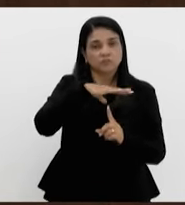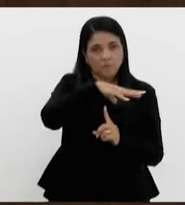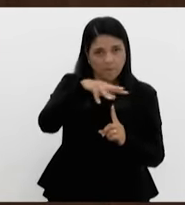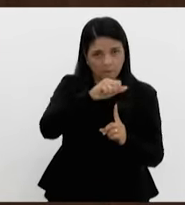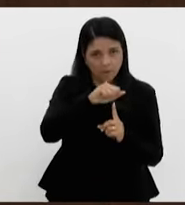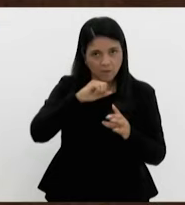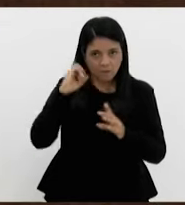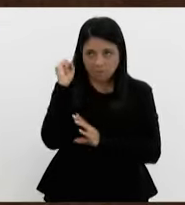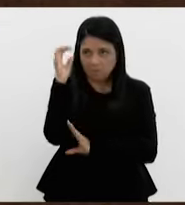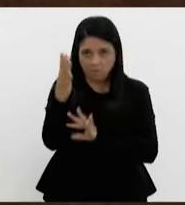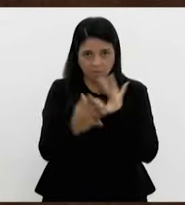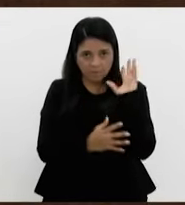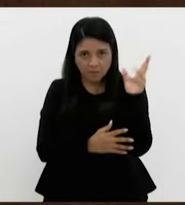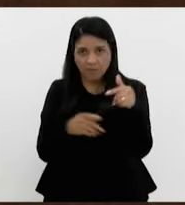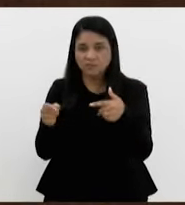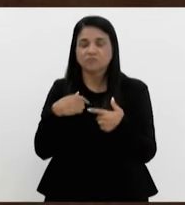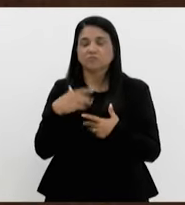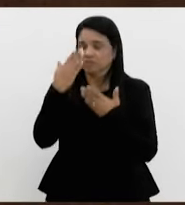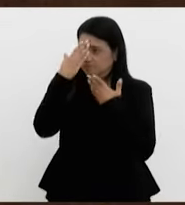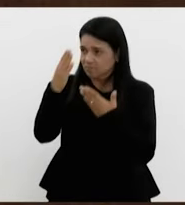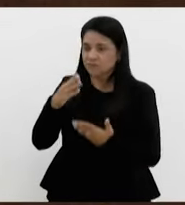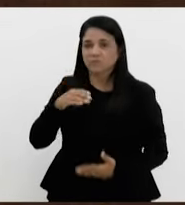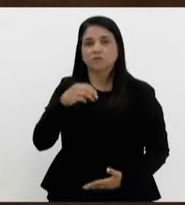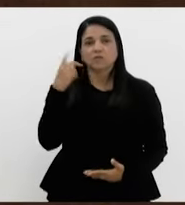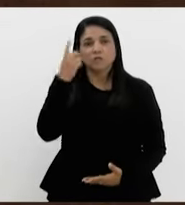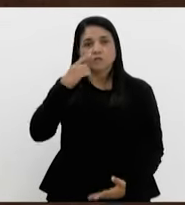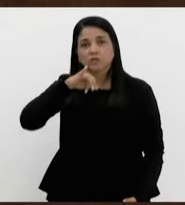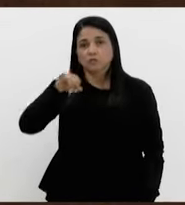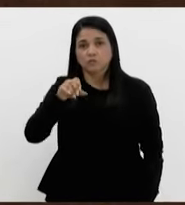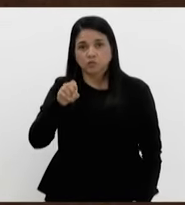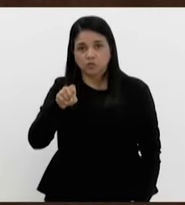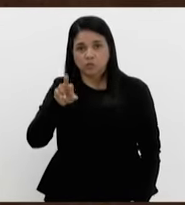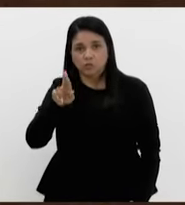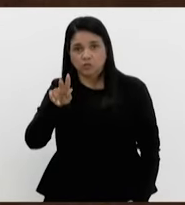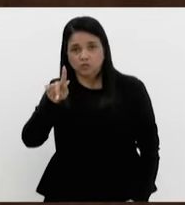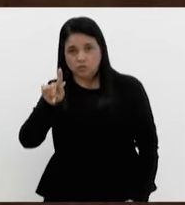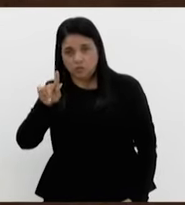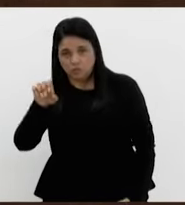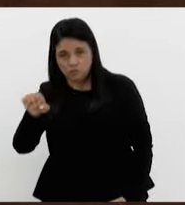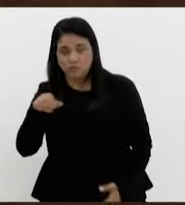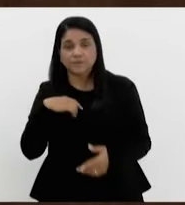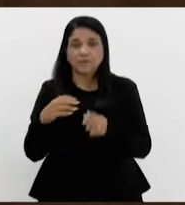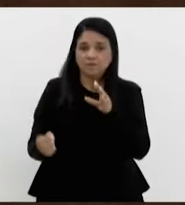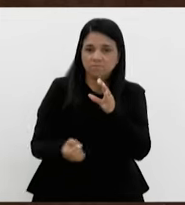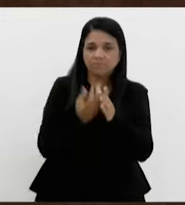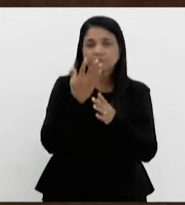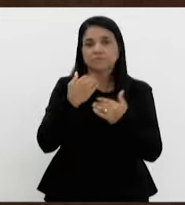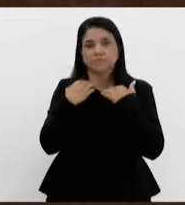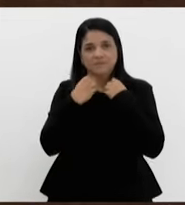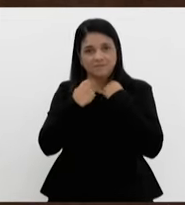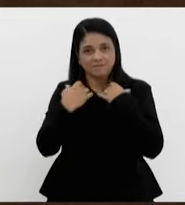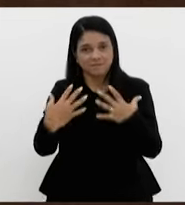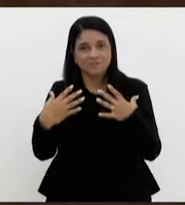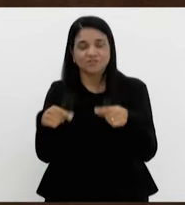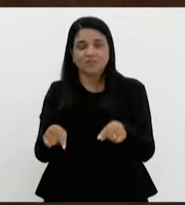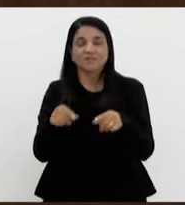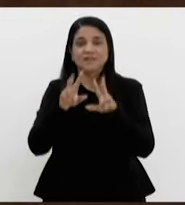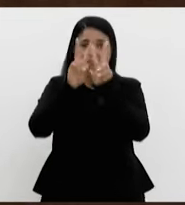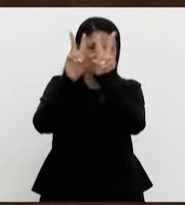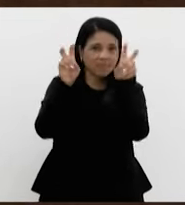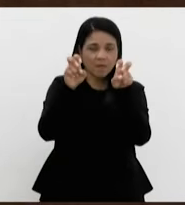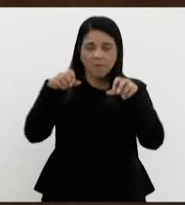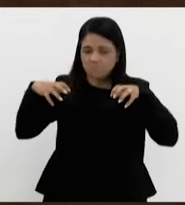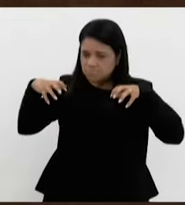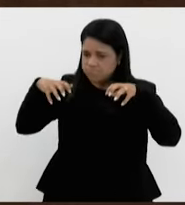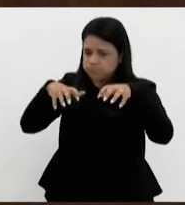presidência do deputado Jorge Felipe Neto, a garantir a existência de uma audiência pública para tratar do tema